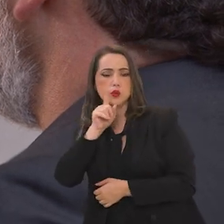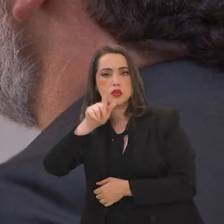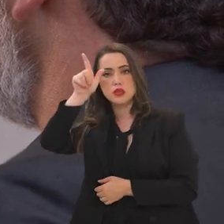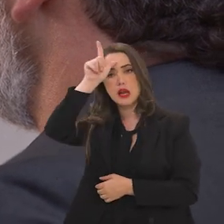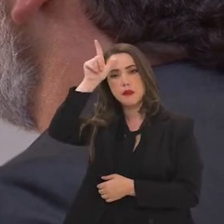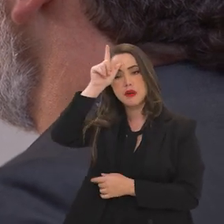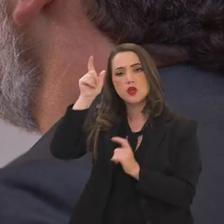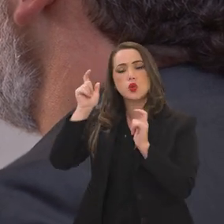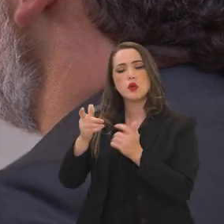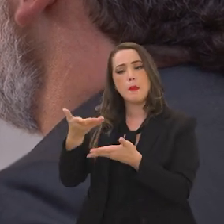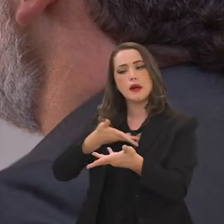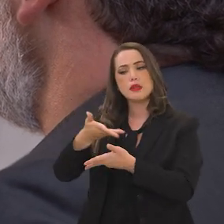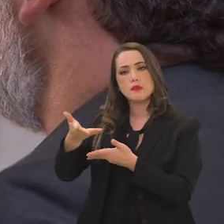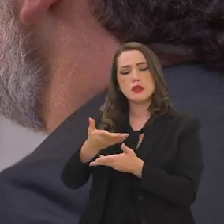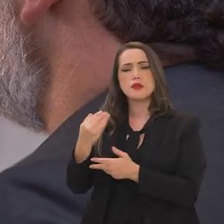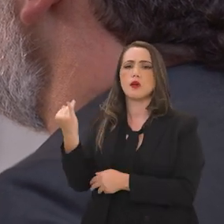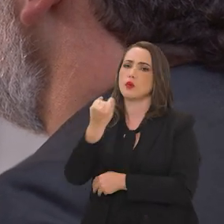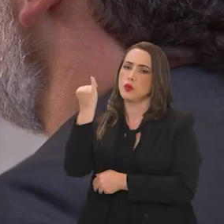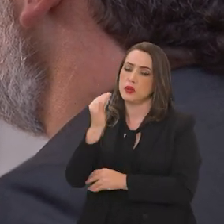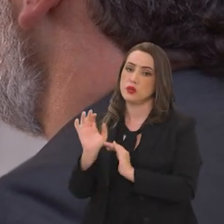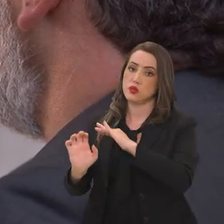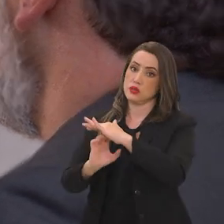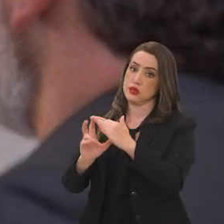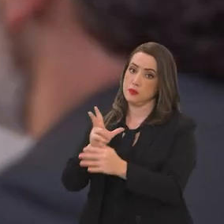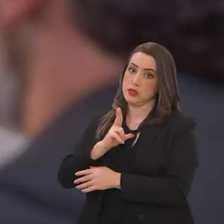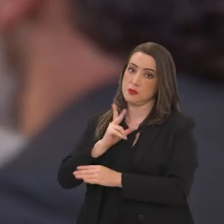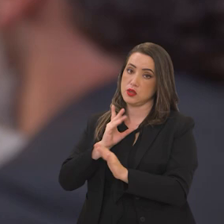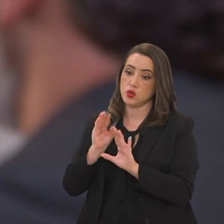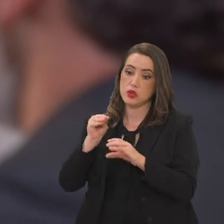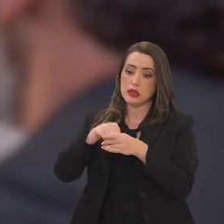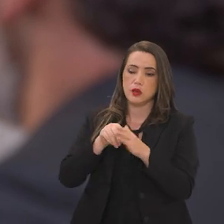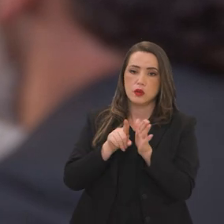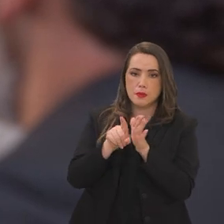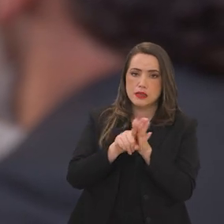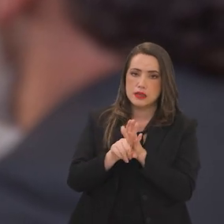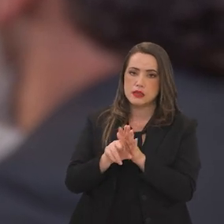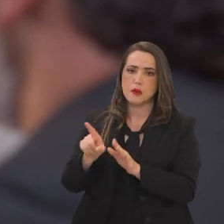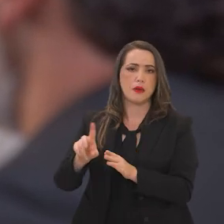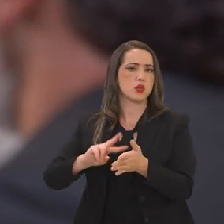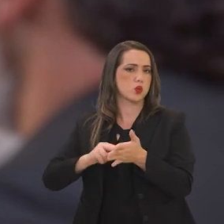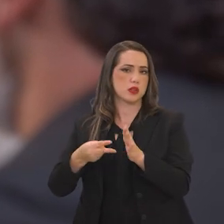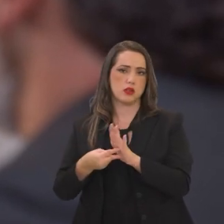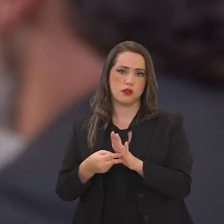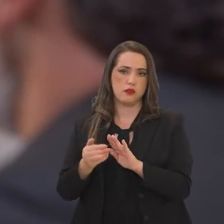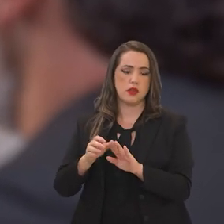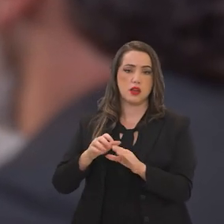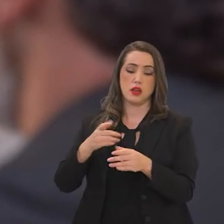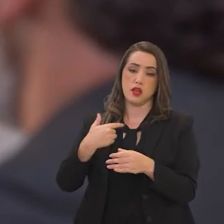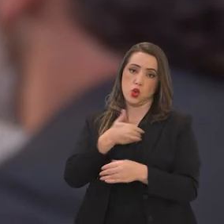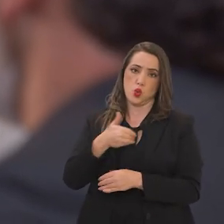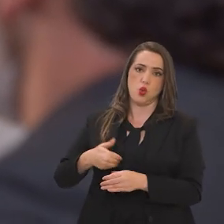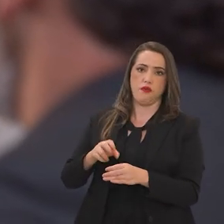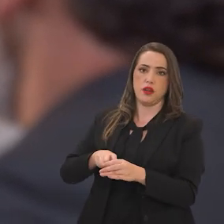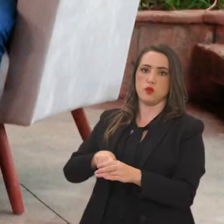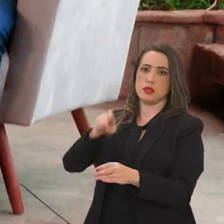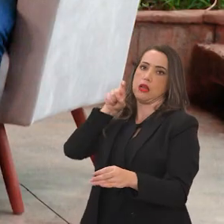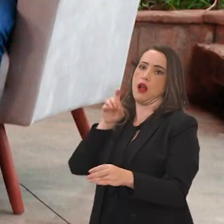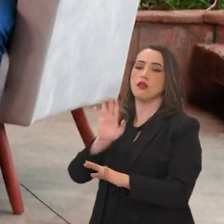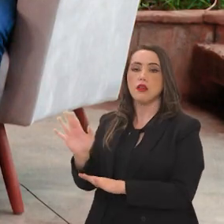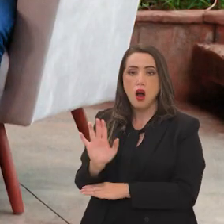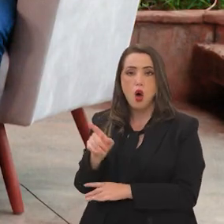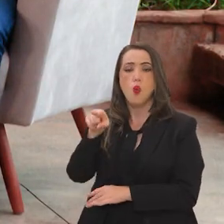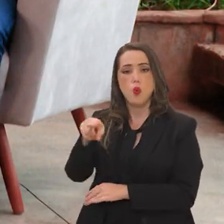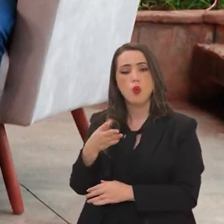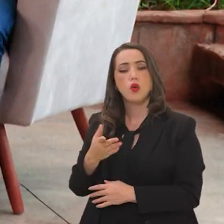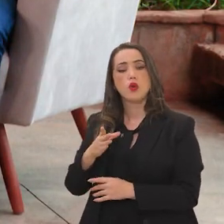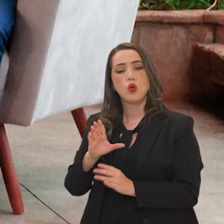Unidos Você tem uma participação muito grande do setor privado na pesquisa isso não com ausência do setor público Então o que